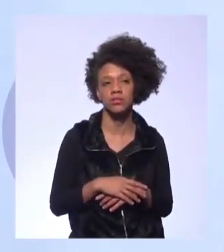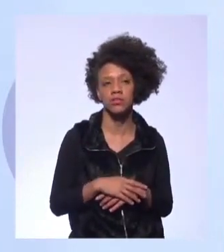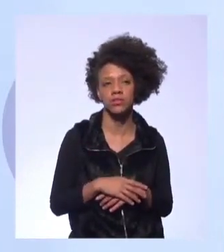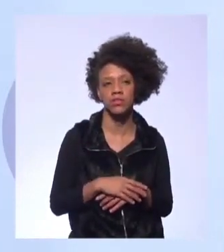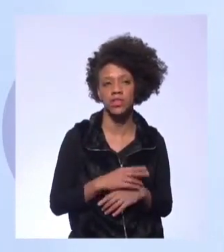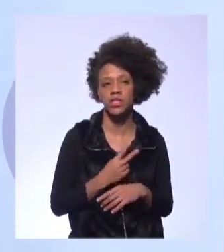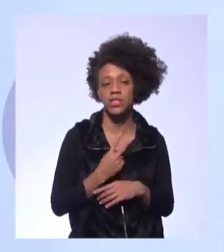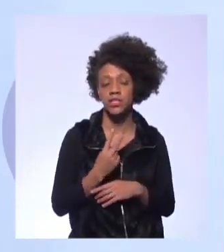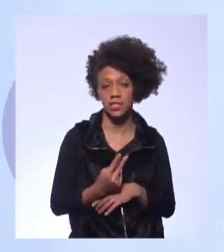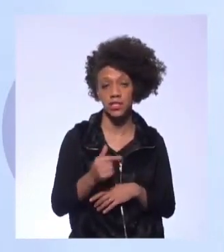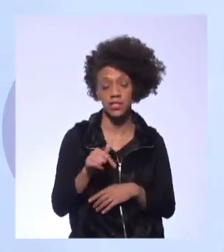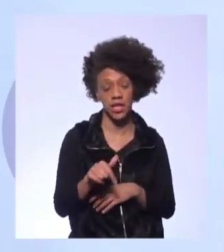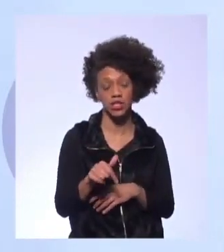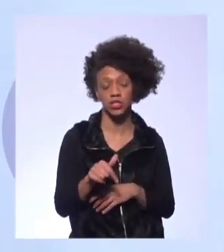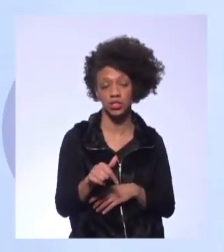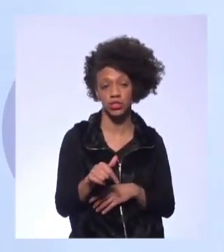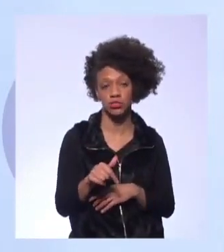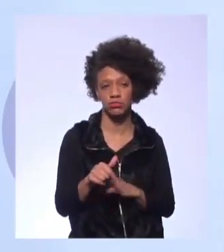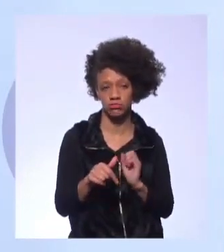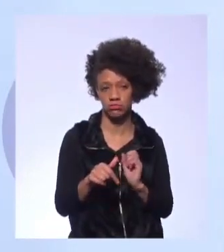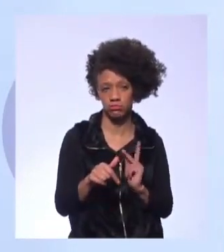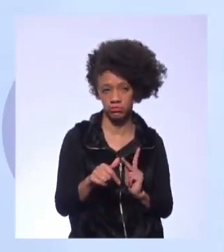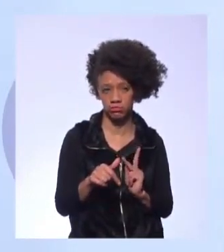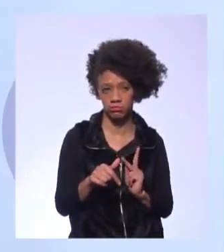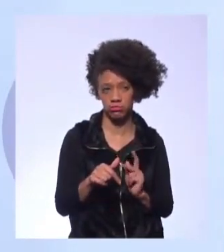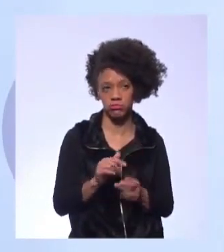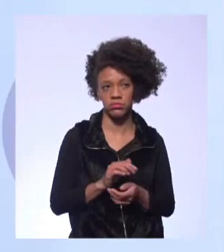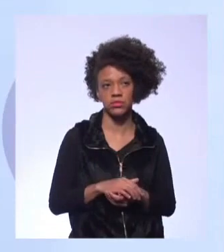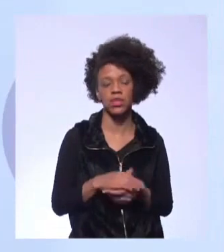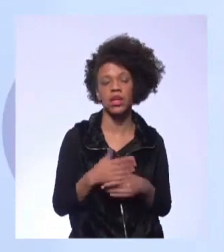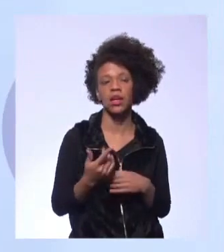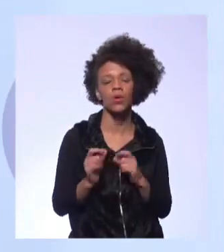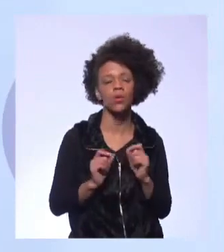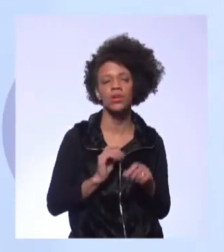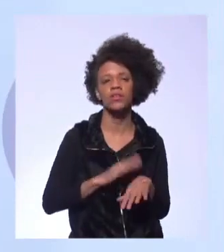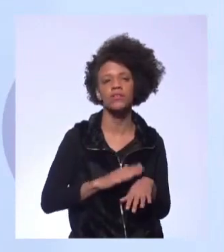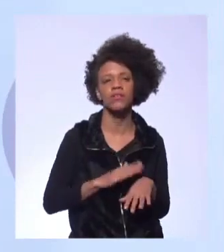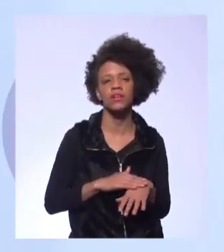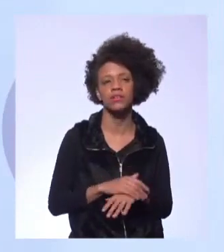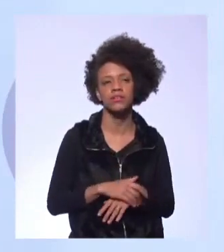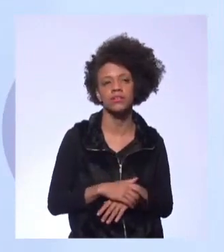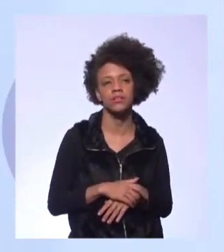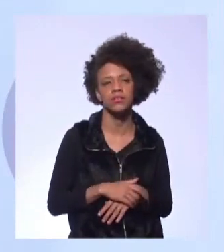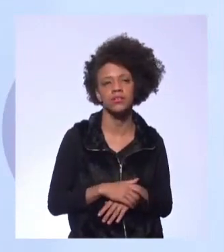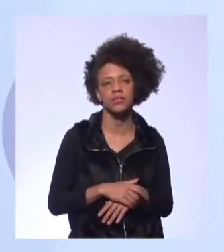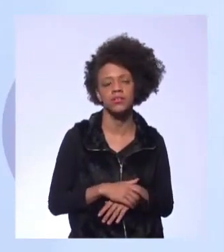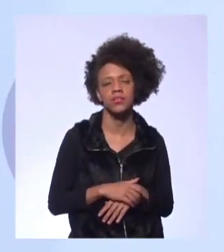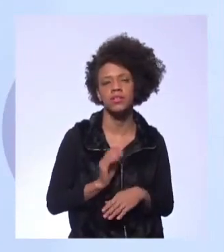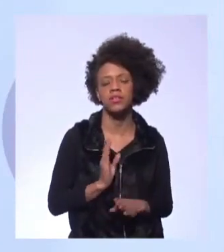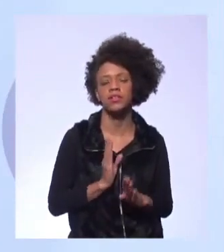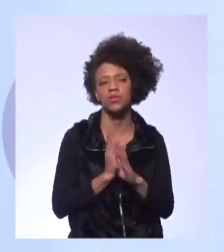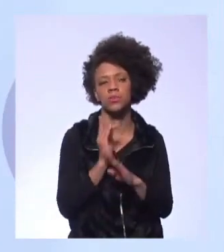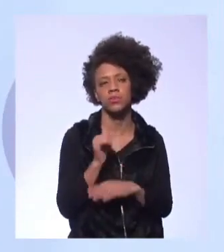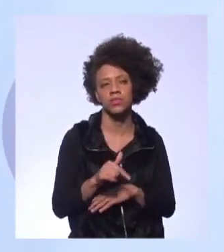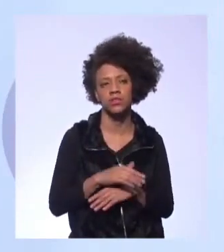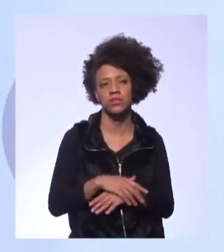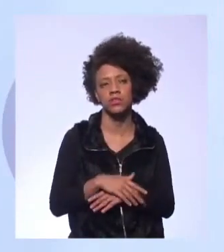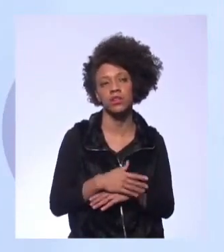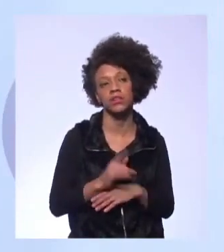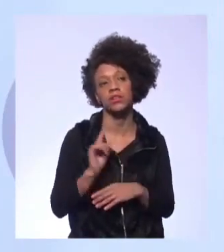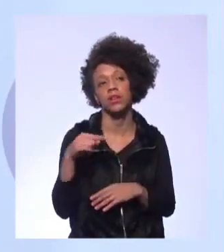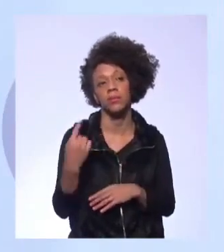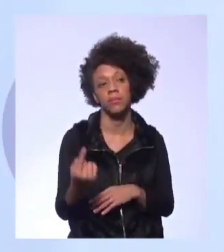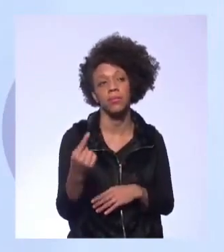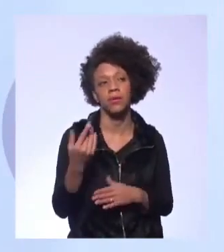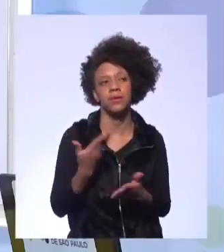7. Tudo bem? Passou a ter 7 agora. E aqui, o que eu faço? Eu tenho que colocar um fator que ache 7 aqui, que na próxima